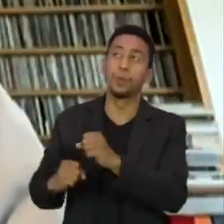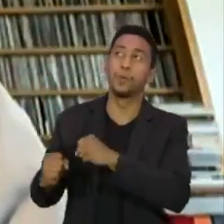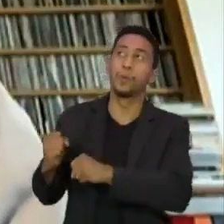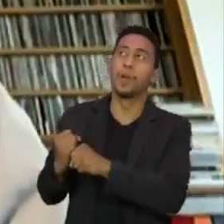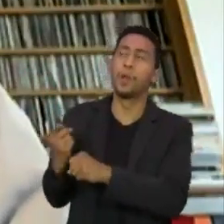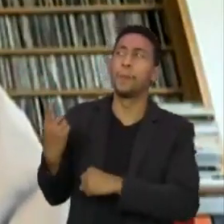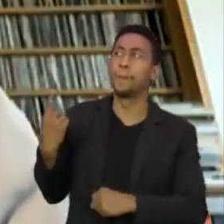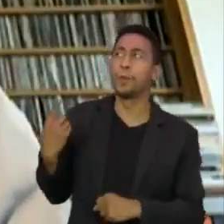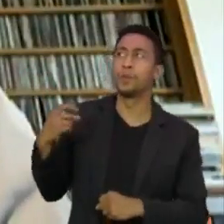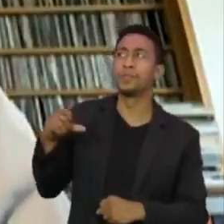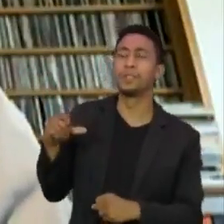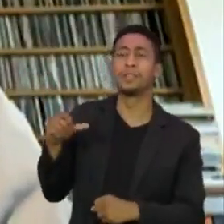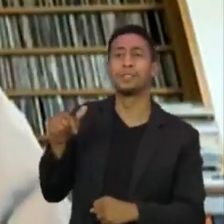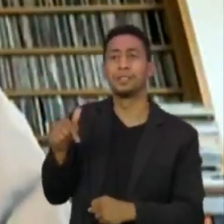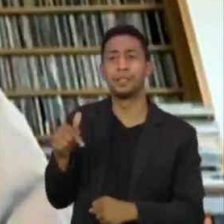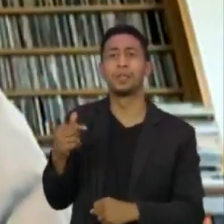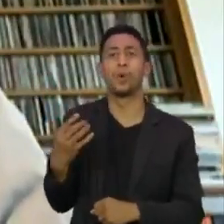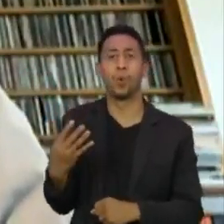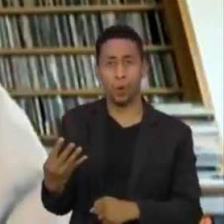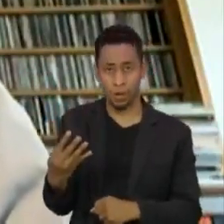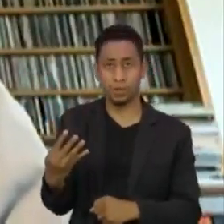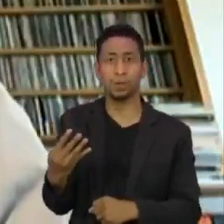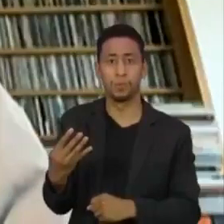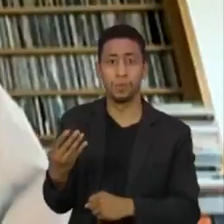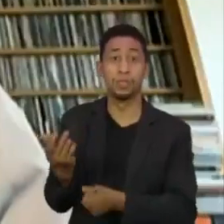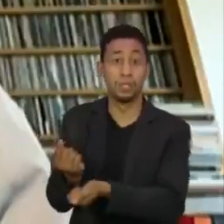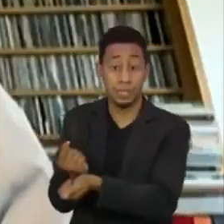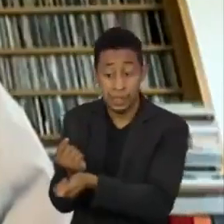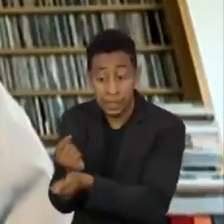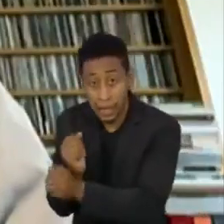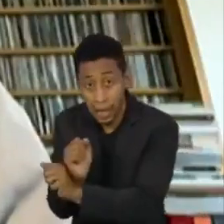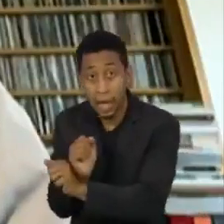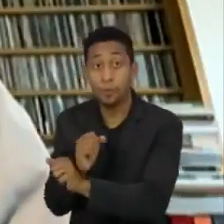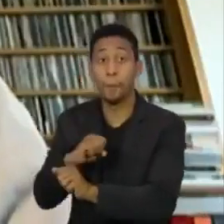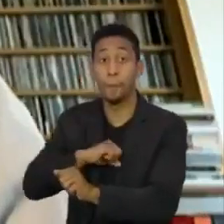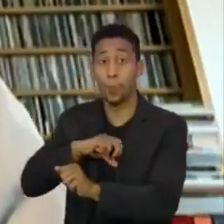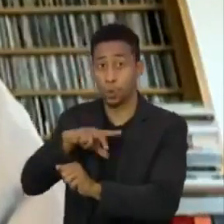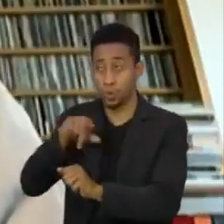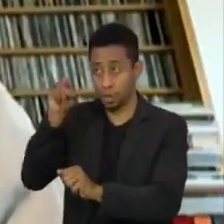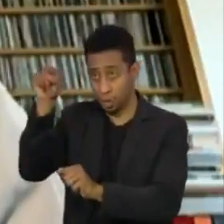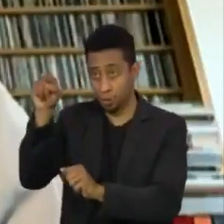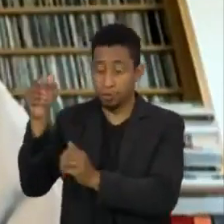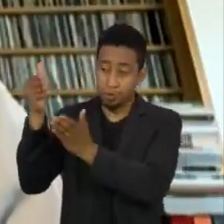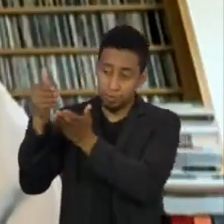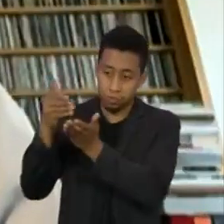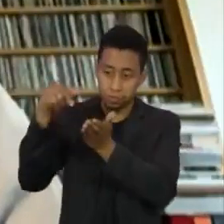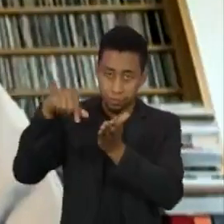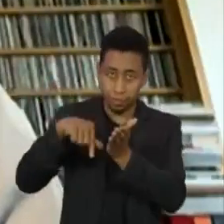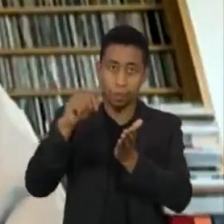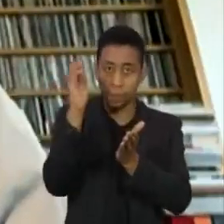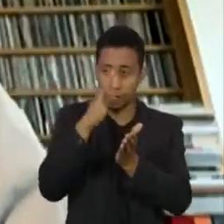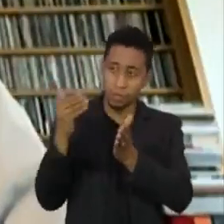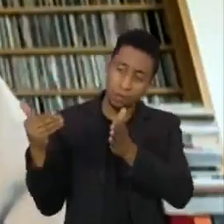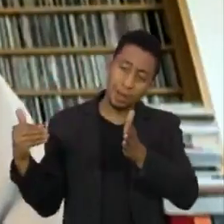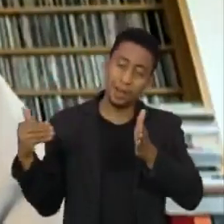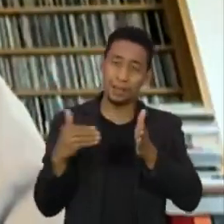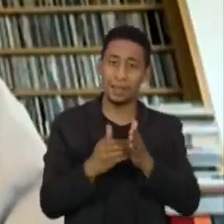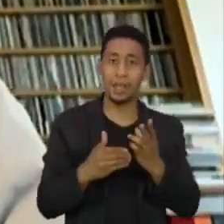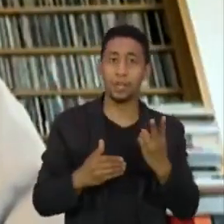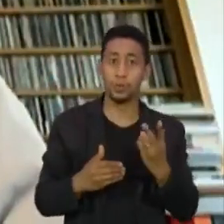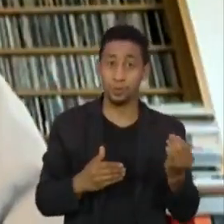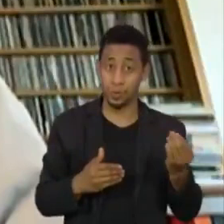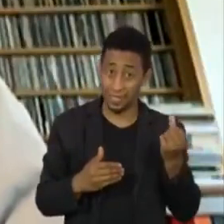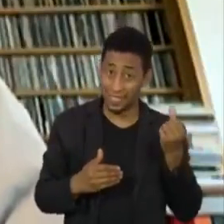1974, quando foi a Revolução dos Cravos em Portugal, até 2006, nós tivemos um grande número